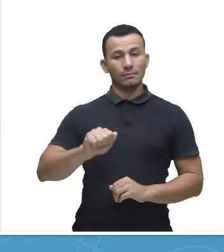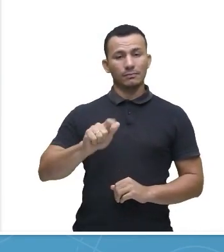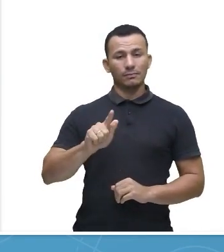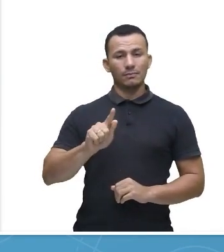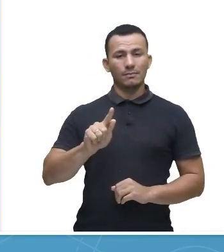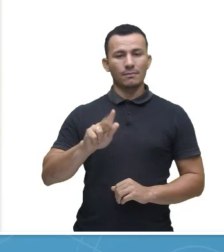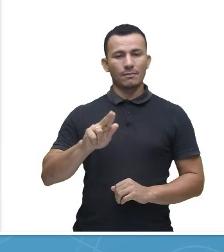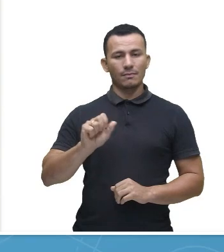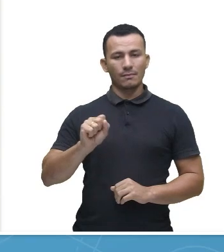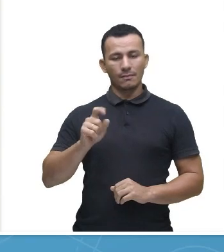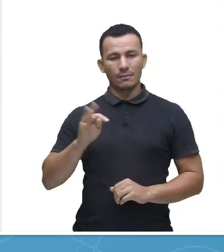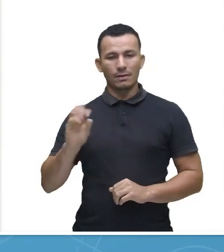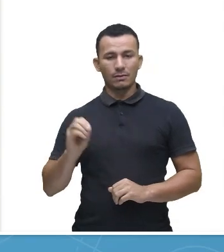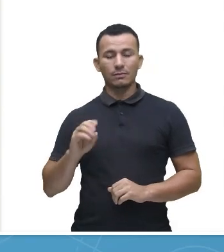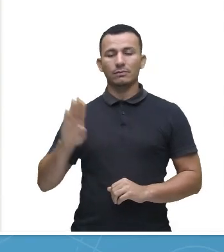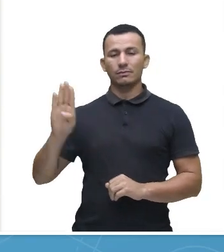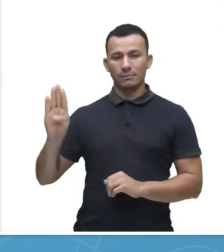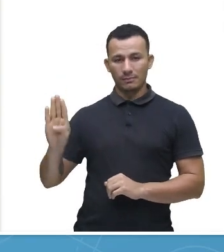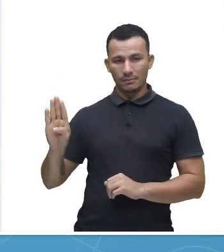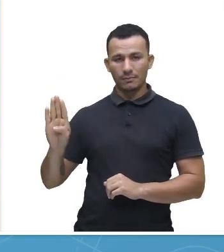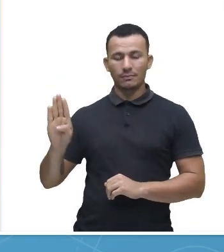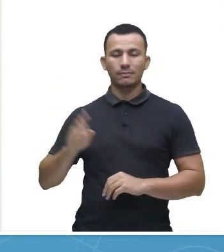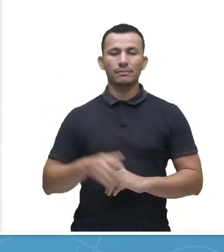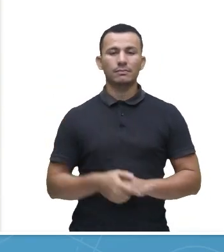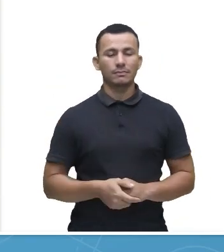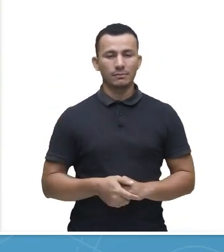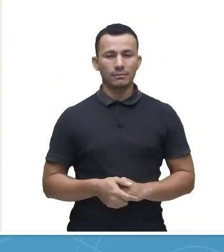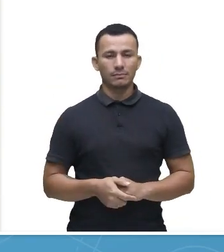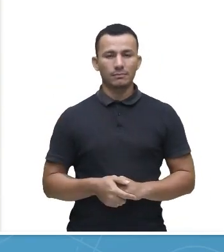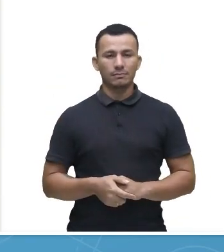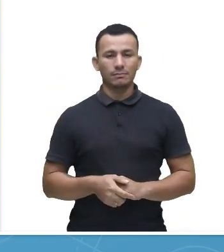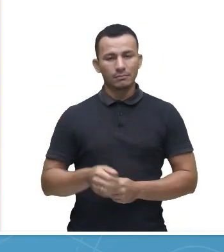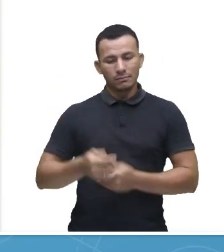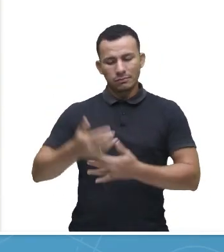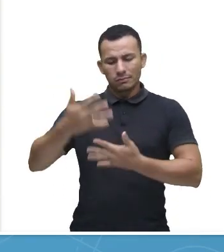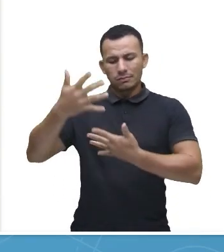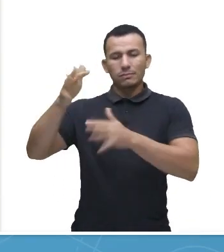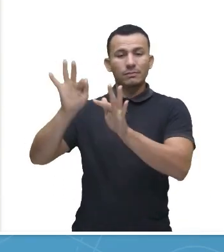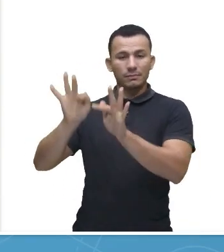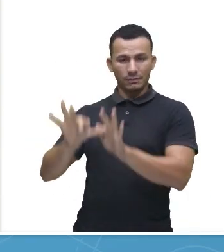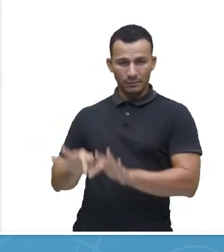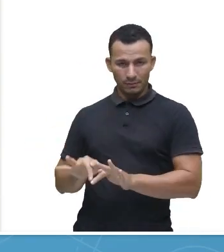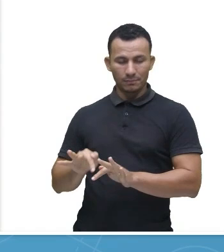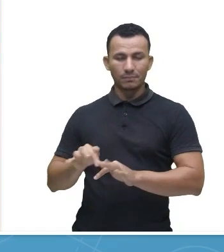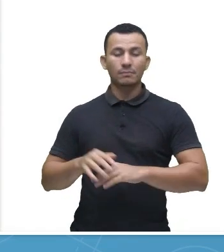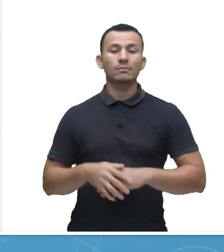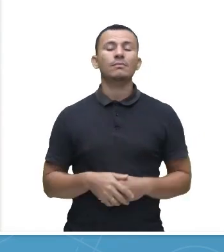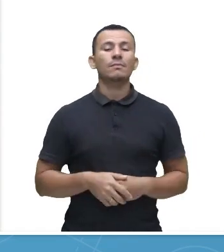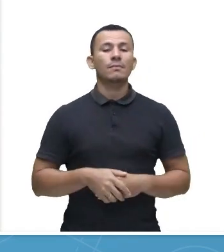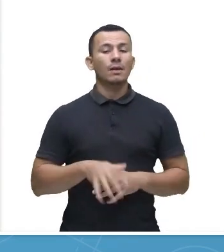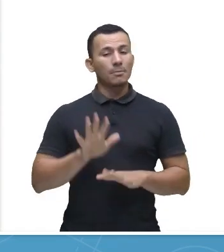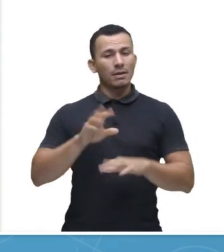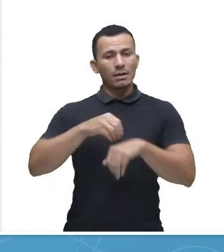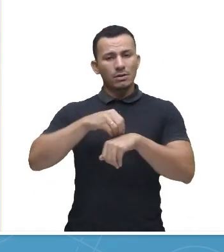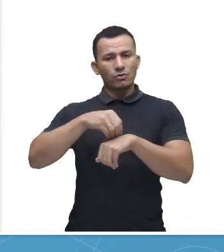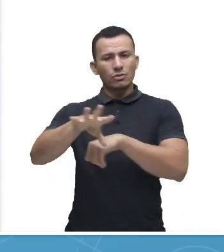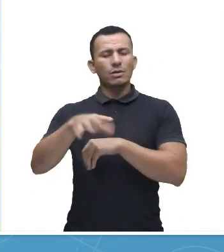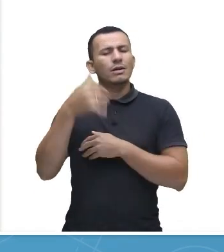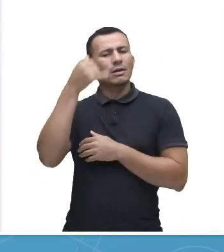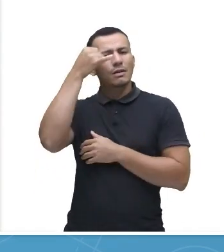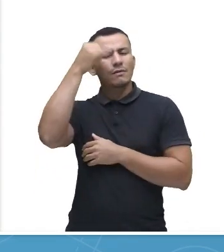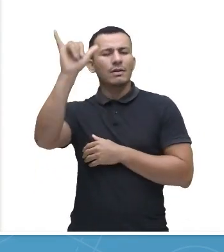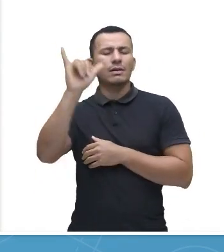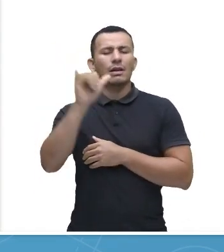Augusto Dani, letra B. E acabou aqui. Né? Pessoal, então, seguinte, uma dica. Tentem não colocar